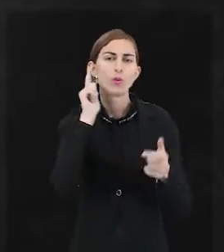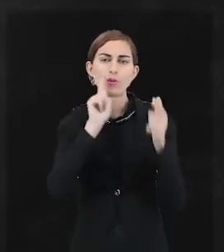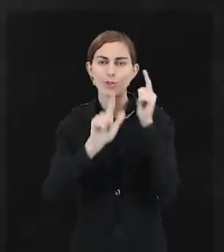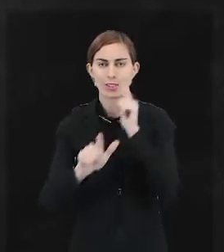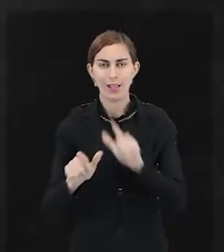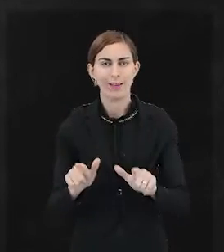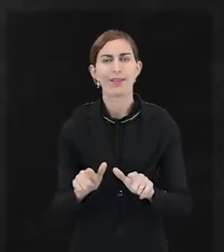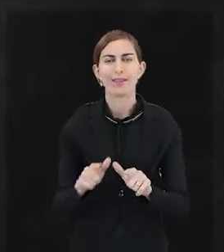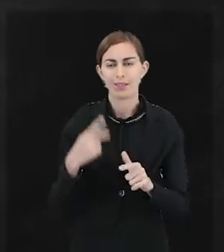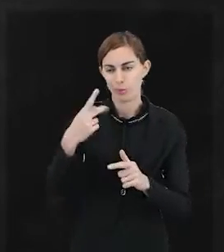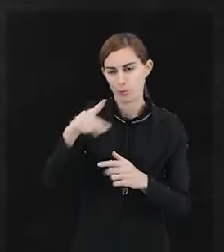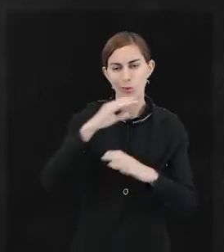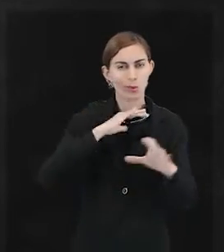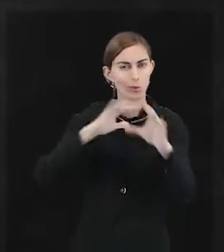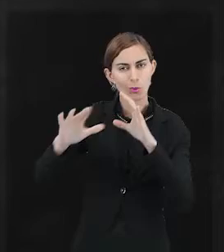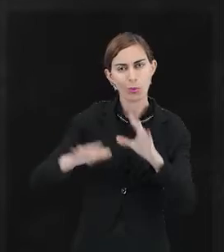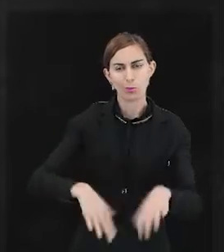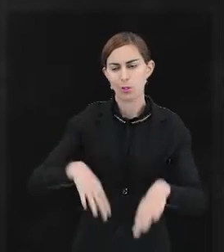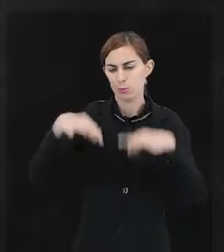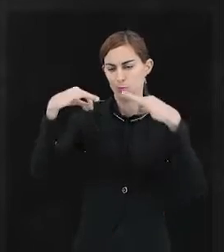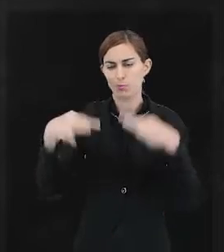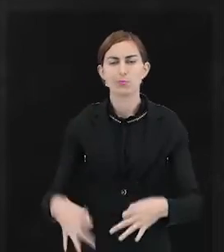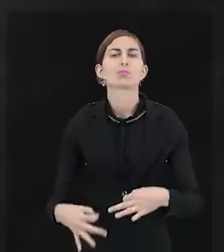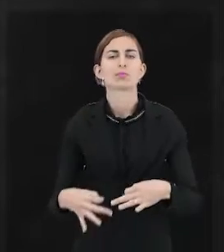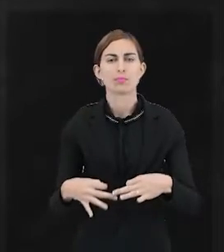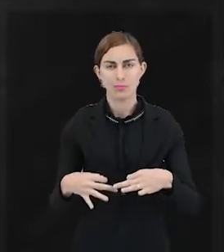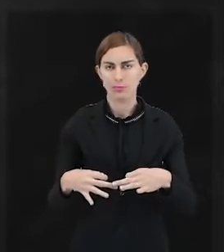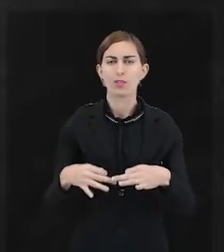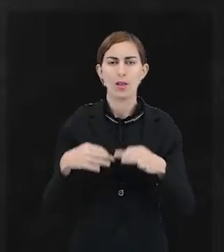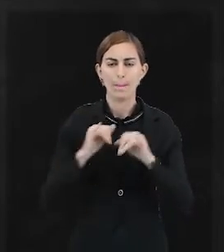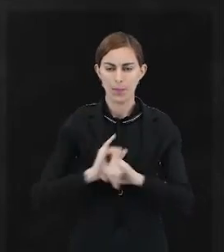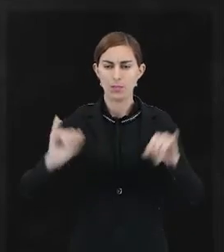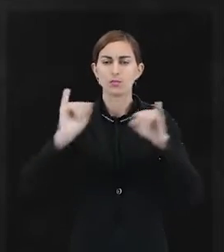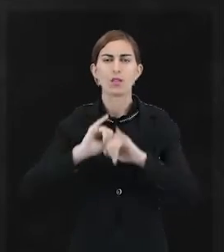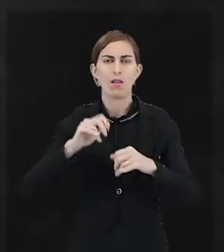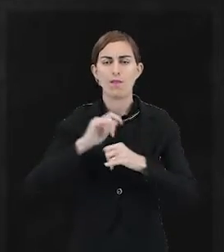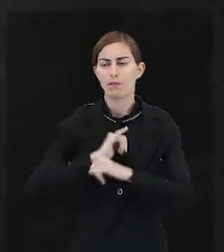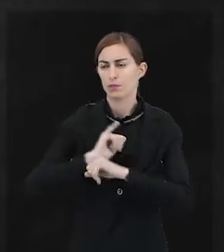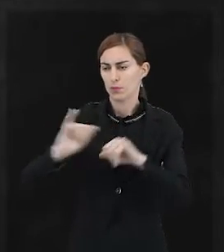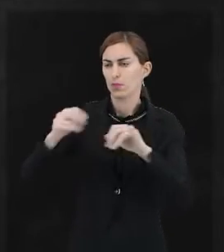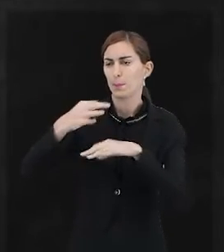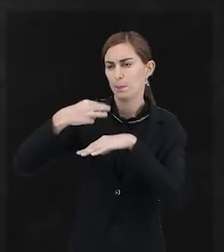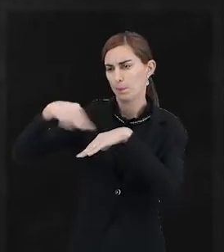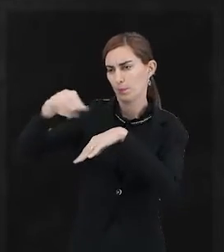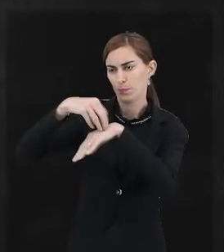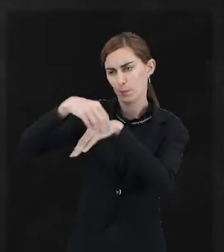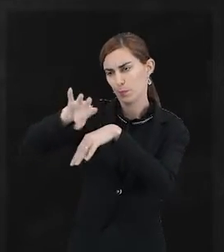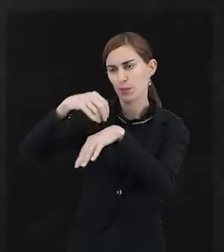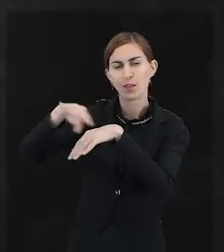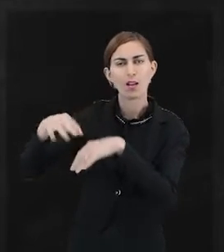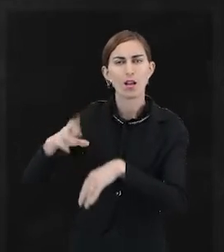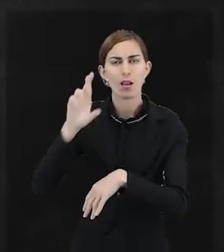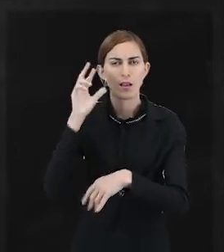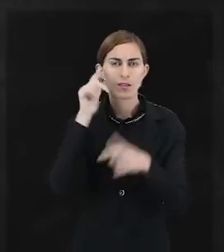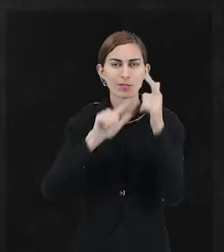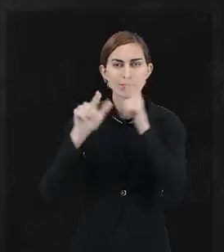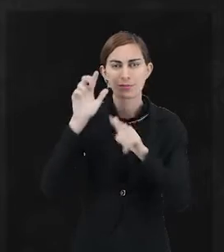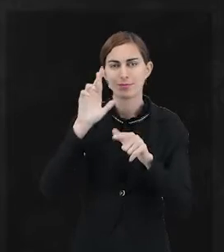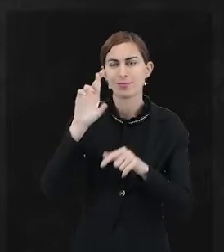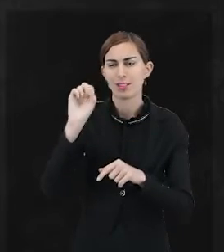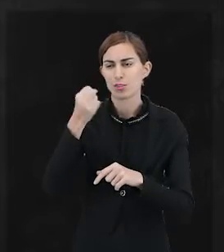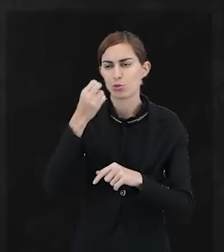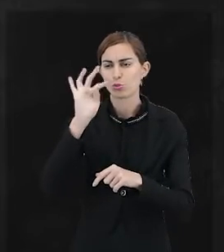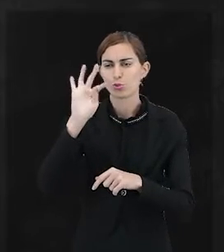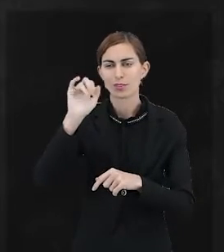fazer com que a sua comunicação ela seja mais efetiva e a mensagem que você deseja passar atinja melhores resultados. Um